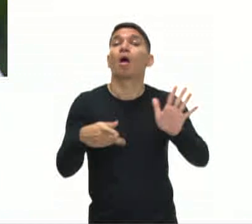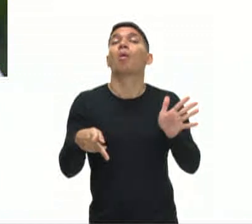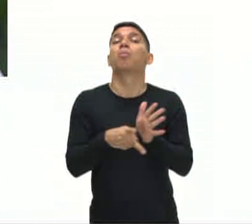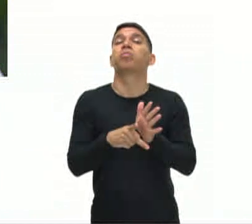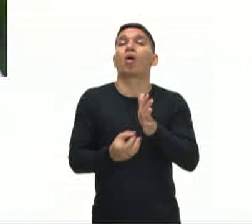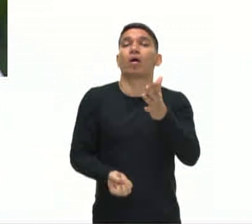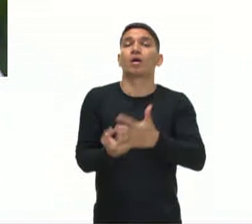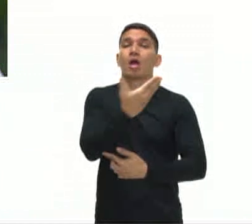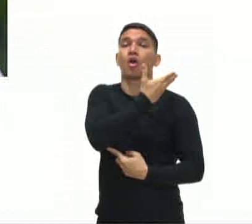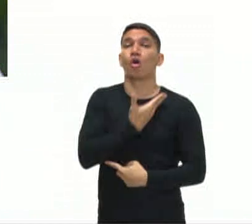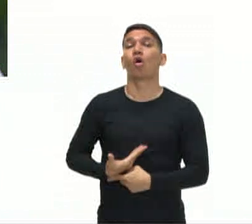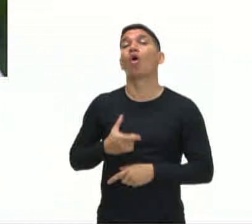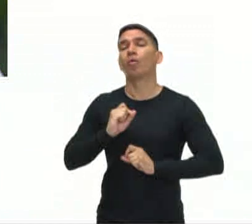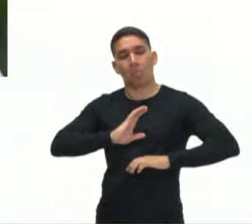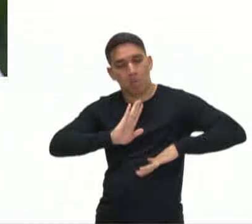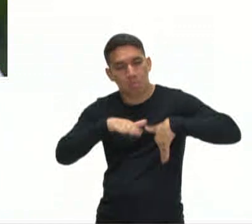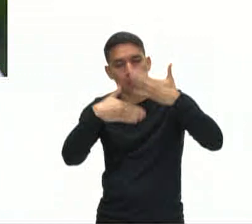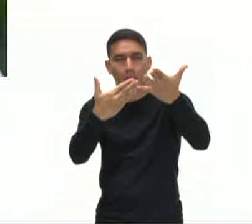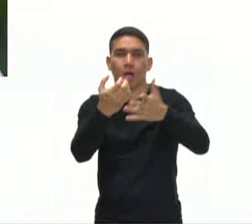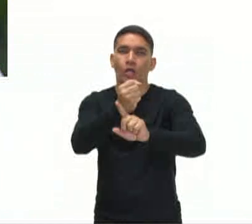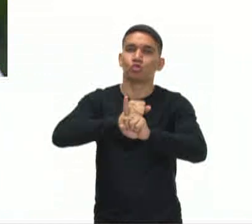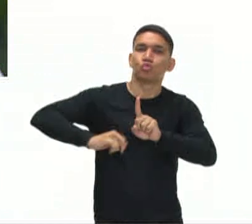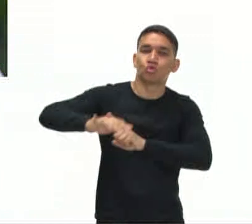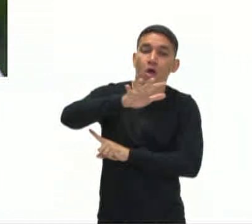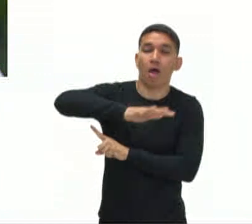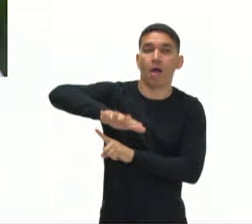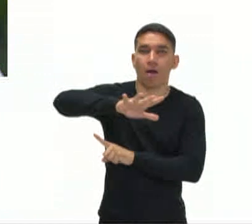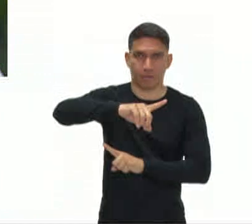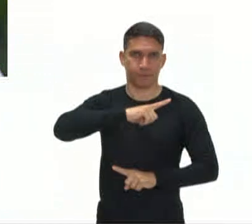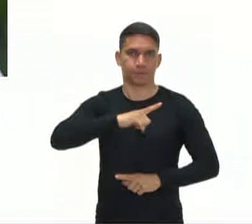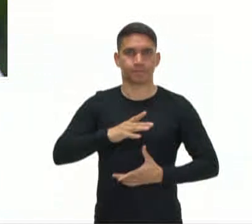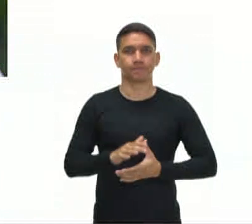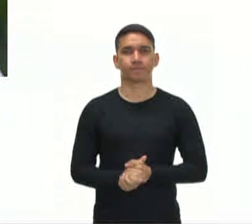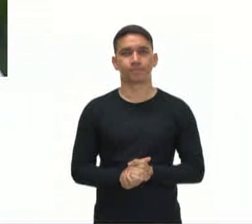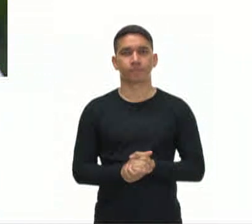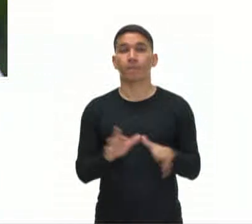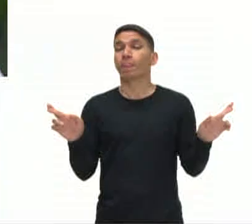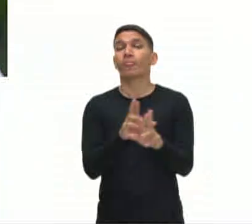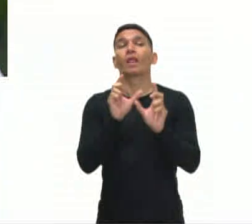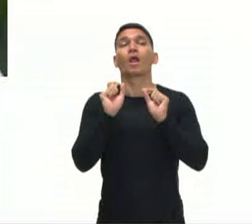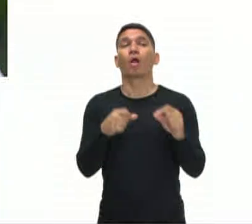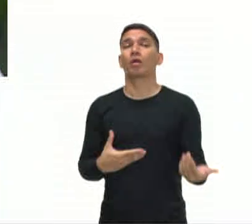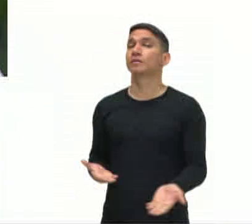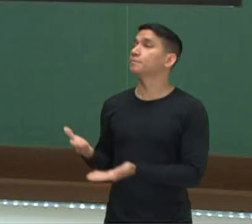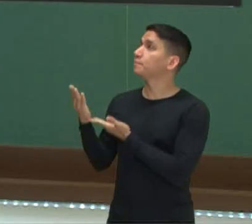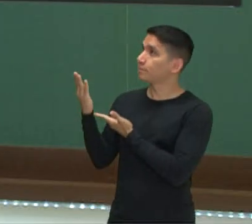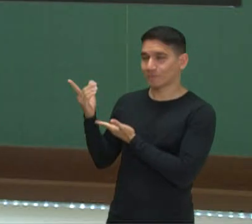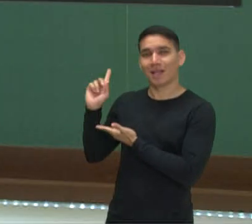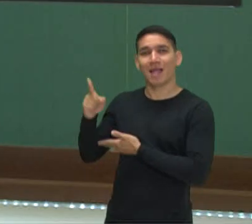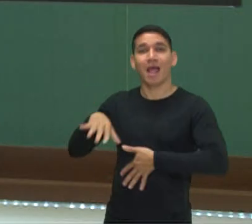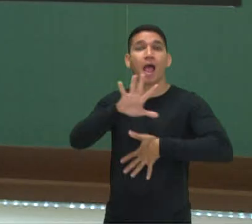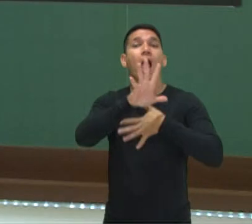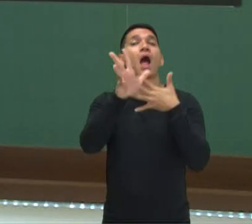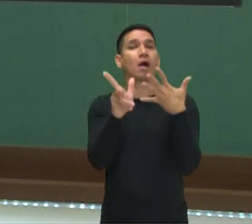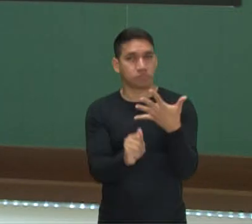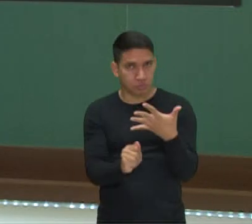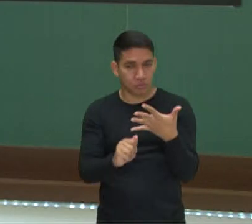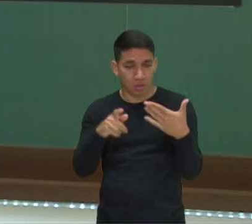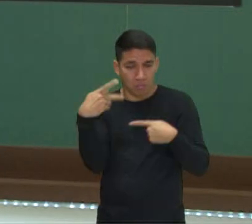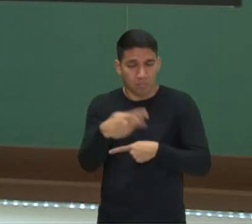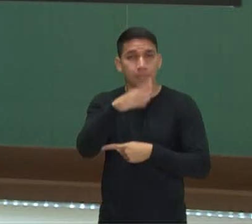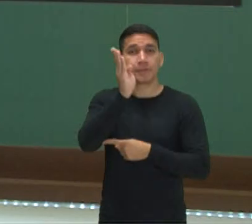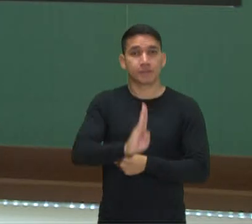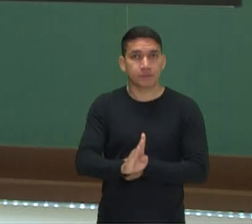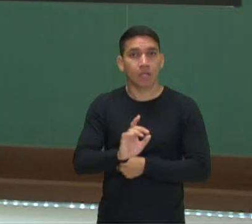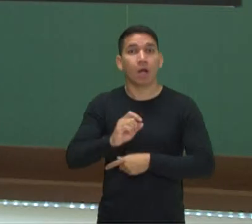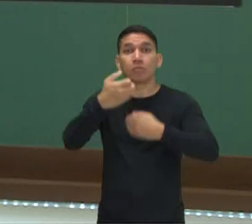para promover o desenvolvimento social daquela área, né? Corresponde a quê? A Amazônia brasileira. Então, quando eu